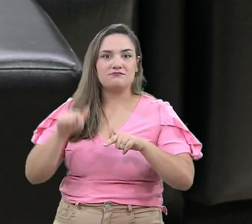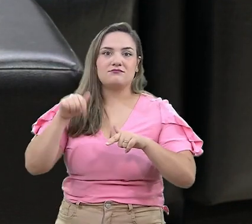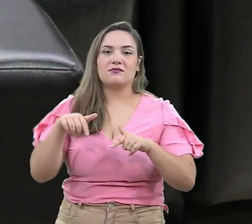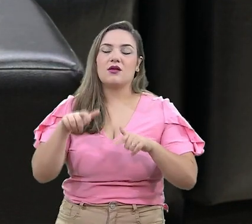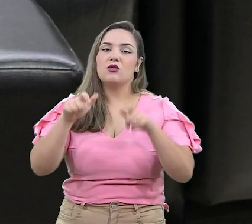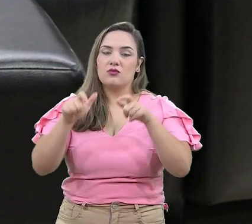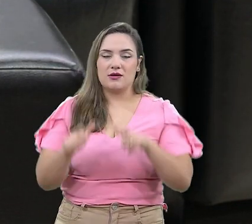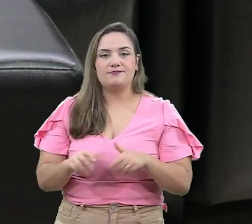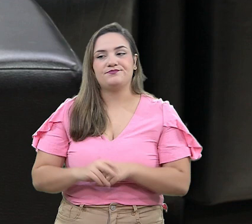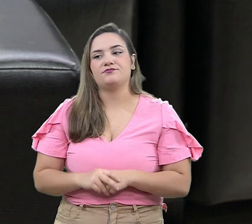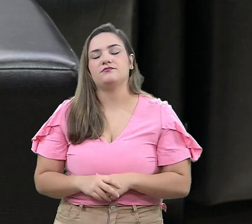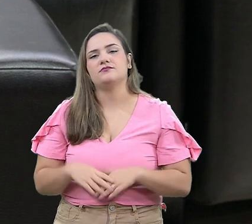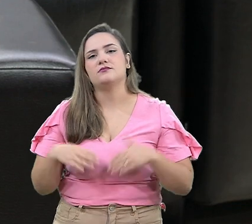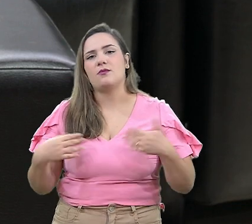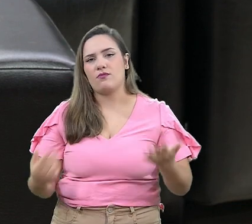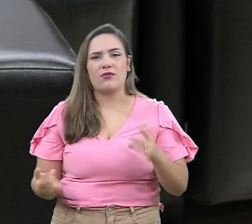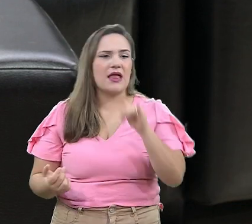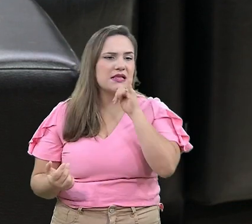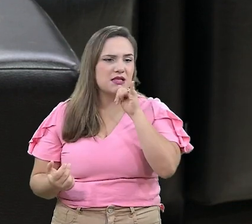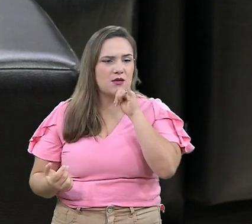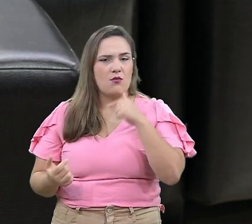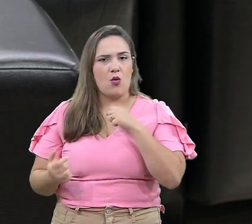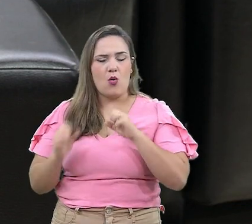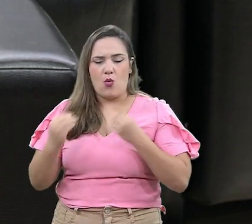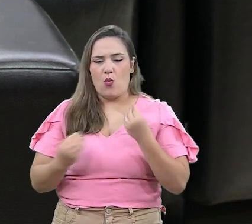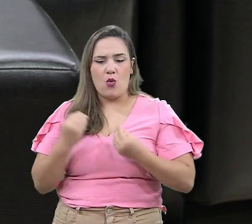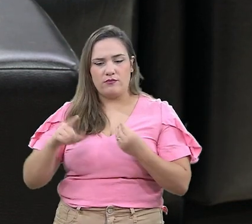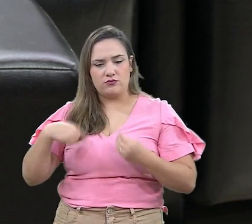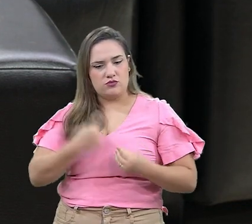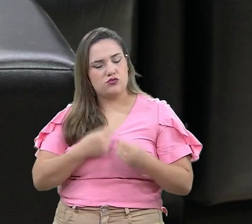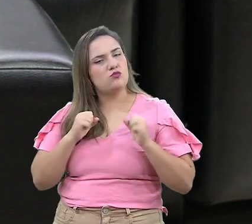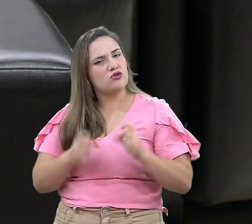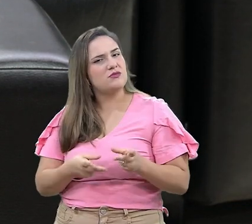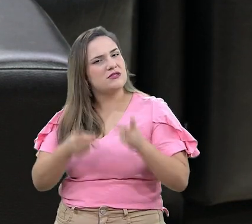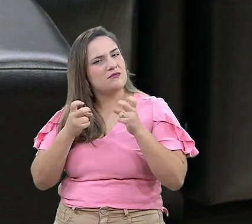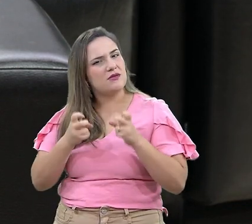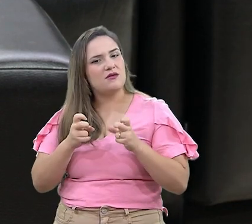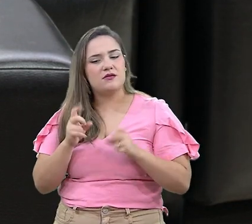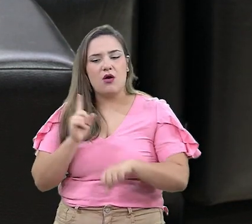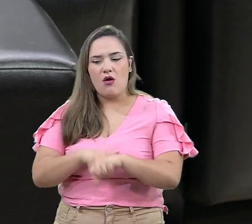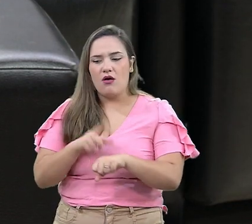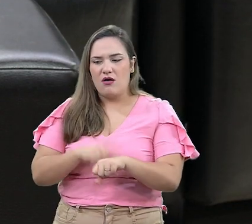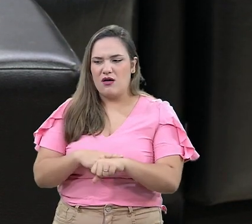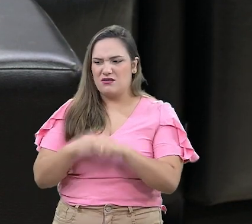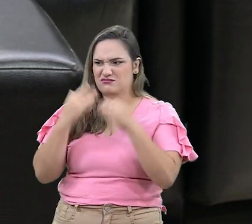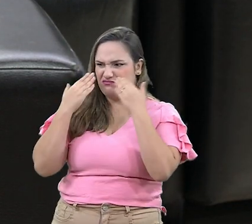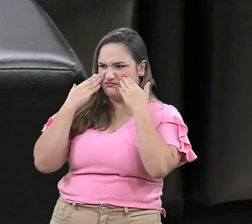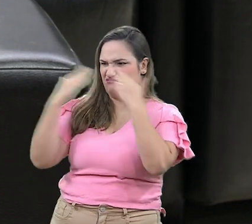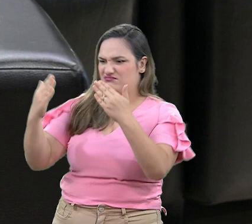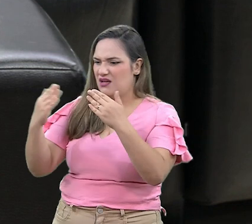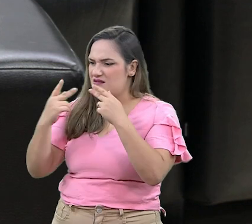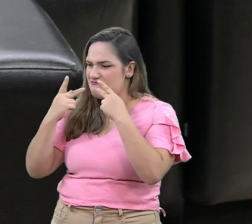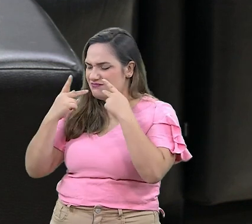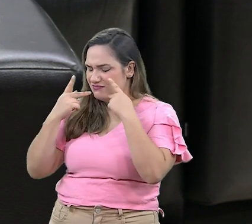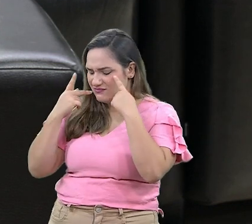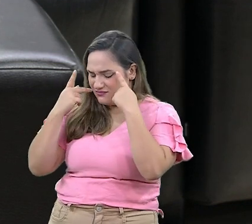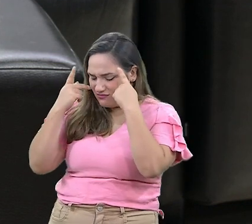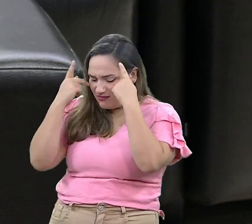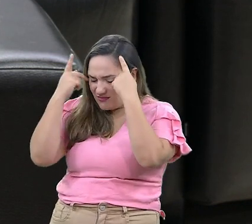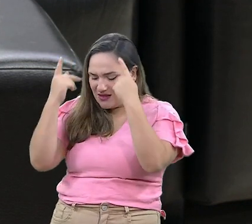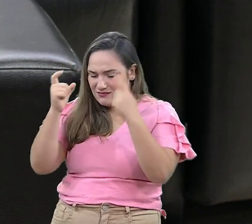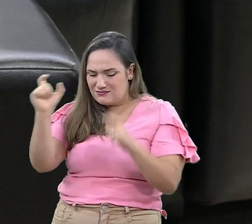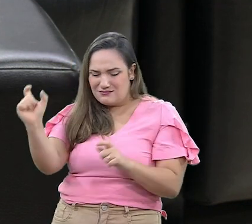trabalhadora, do trabalhador. Como que nós podemos identificá-la? É o constrangimento, é